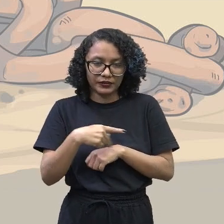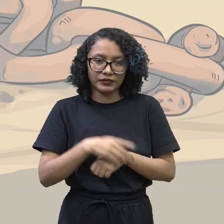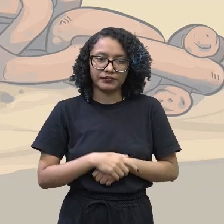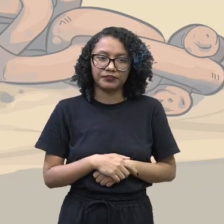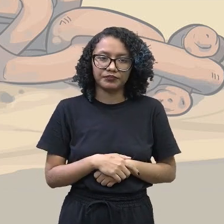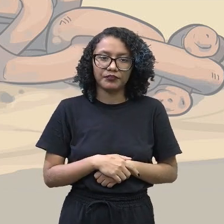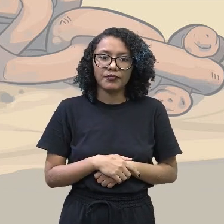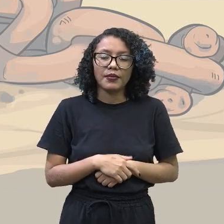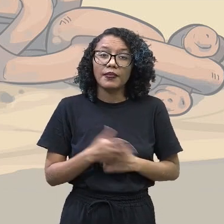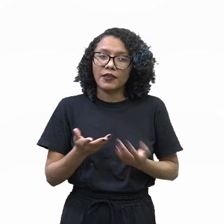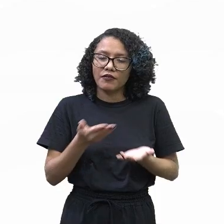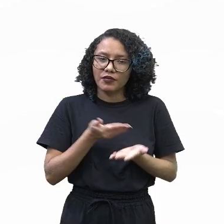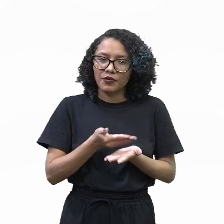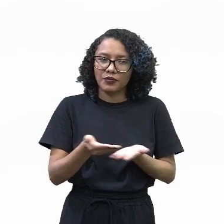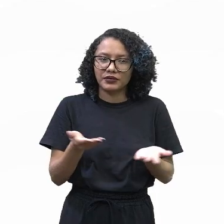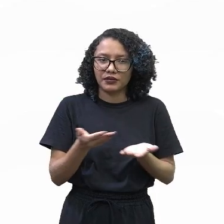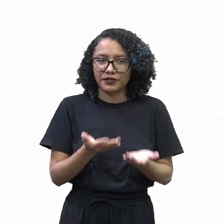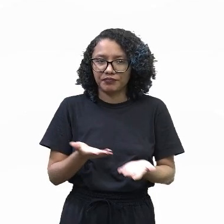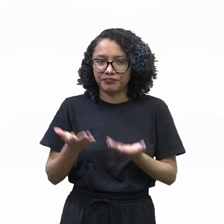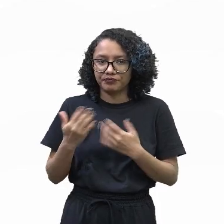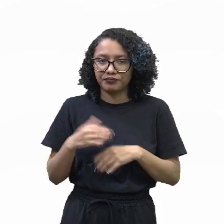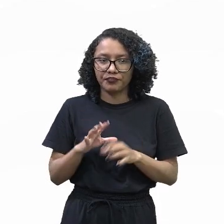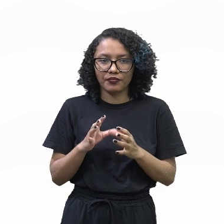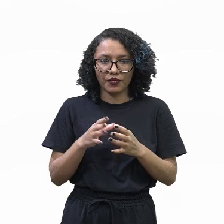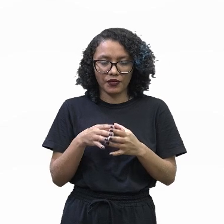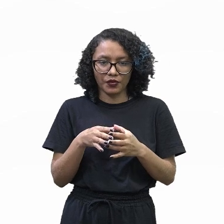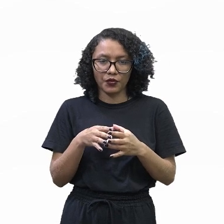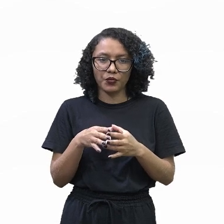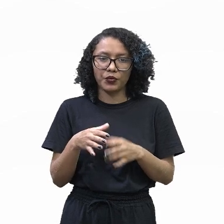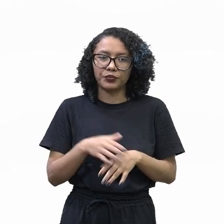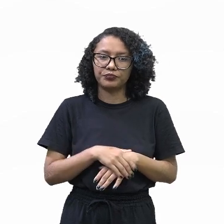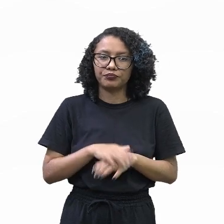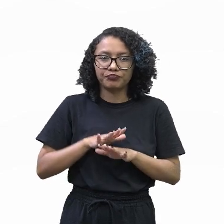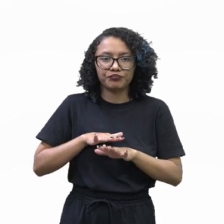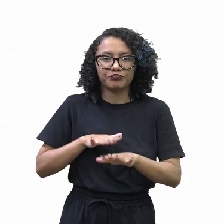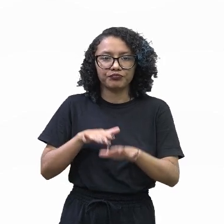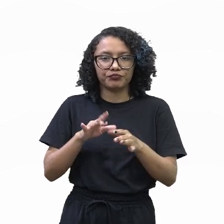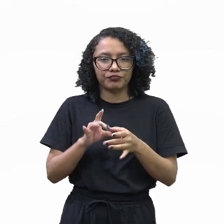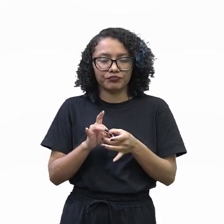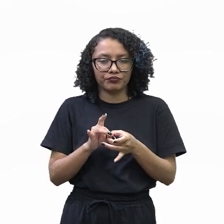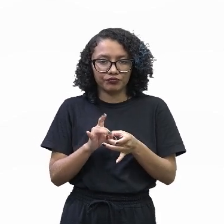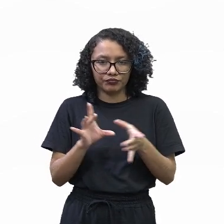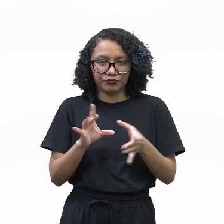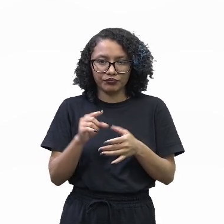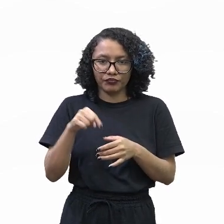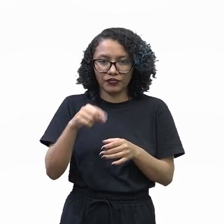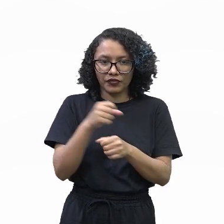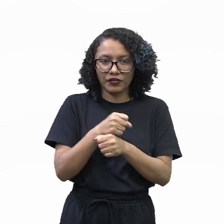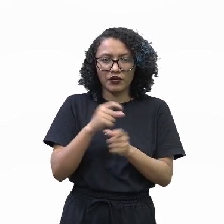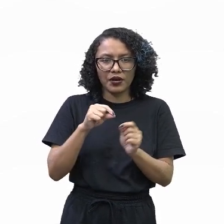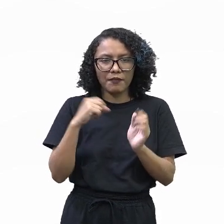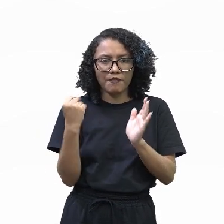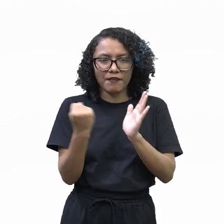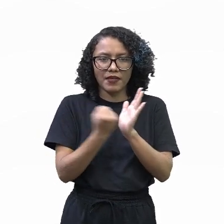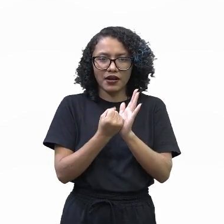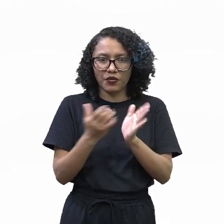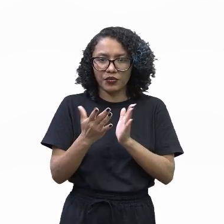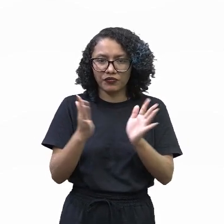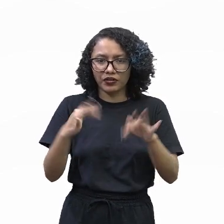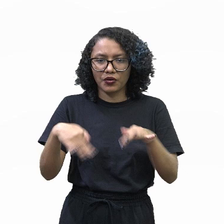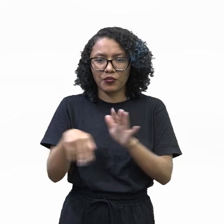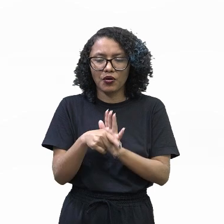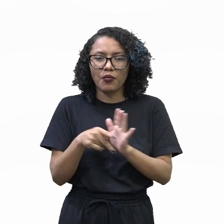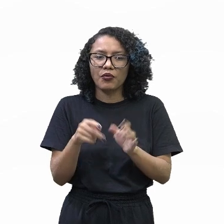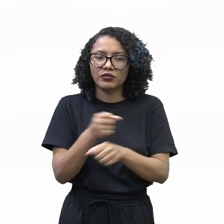Movimento abolicionista no Brasil. Marca o período final da escravidão. Promove a